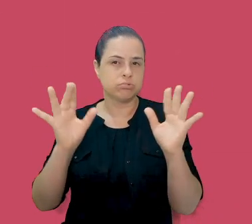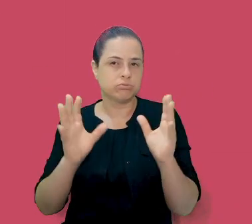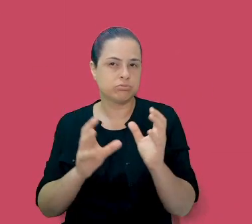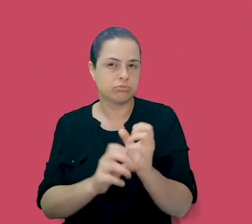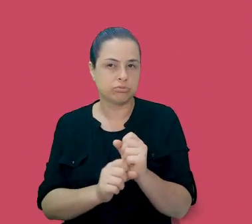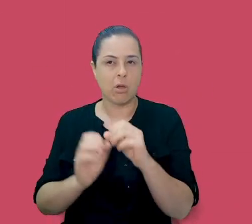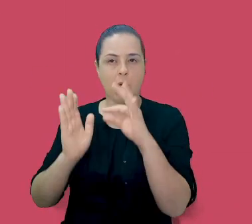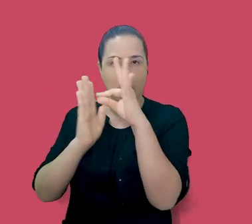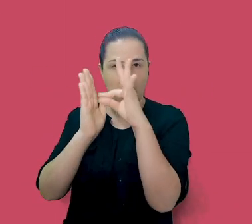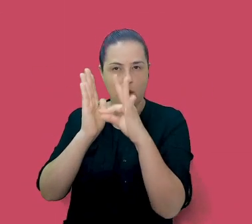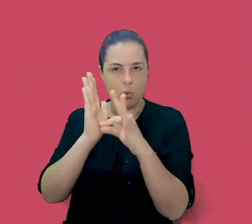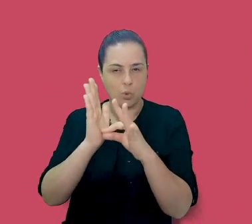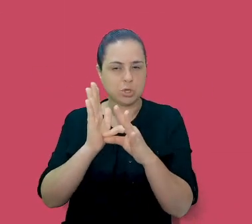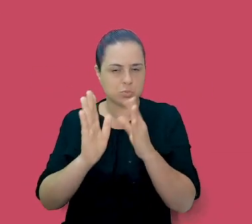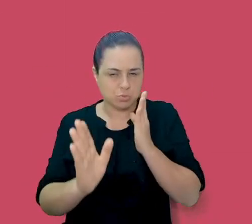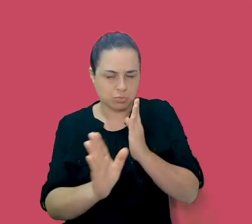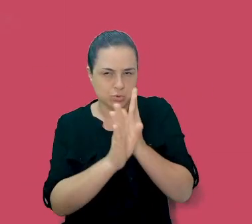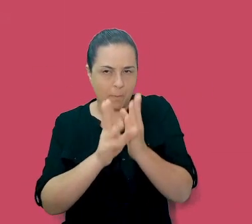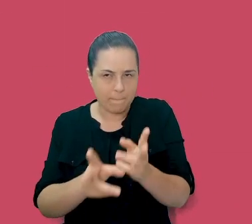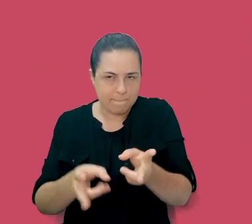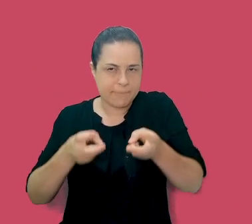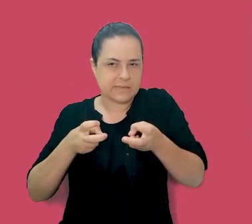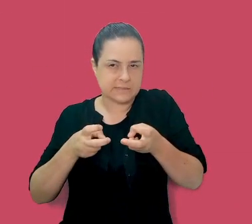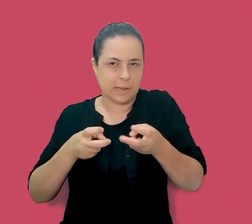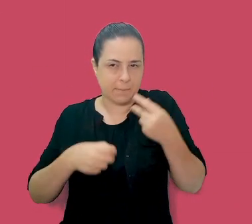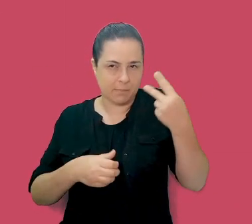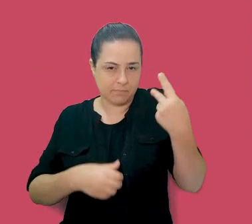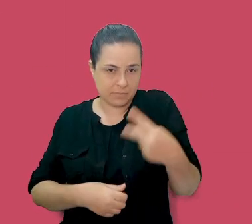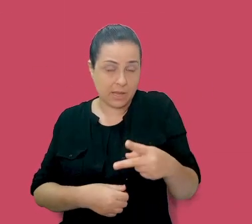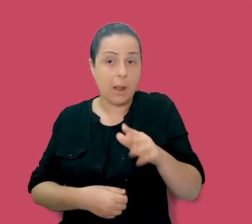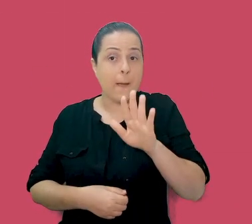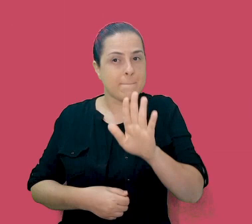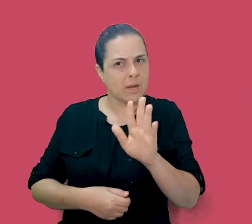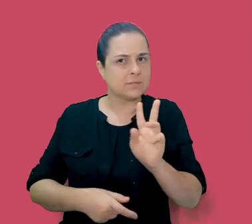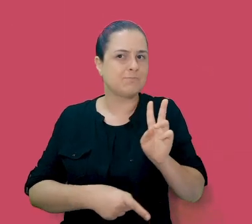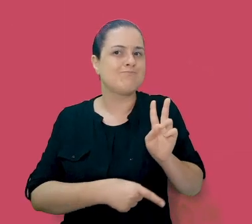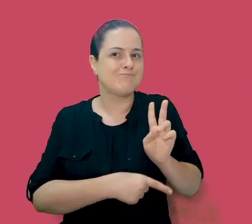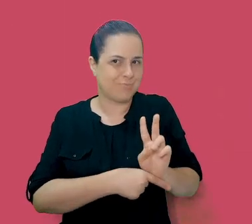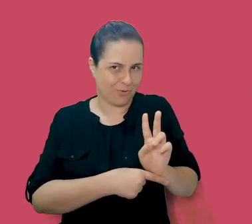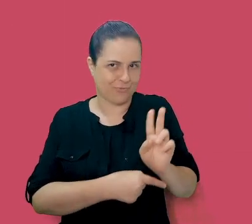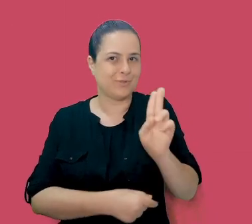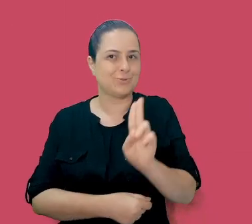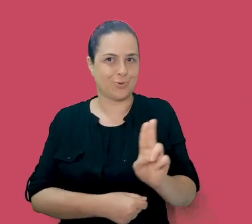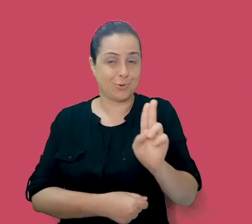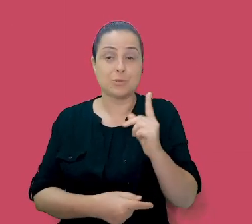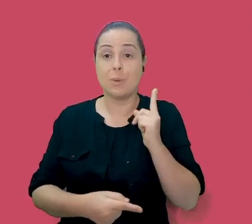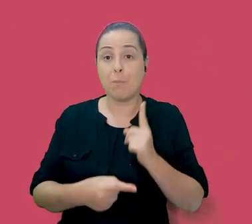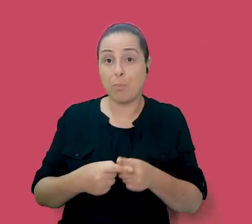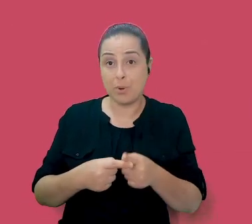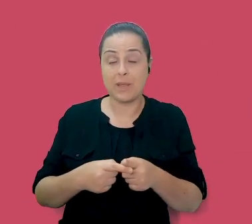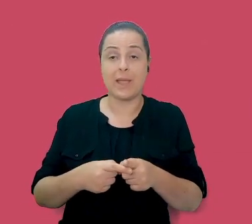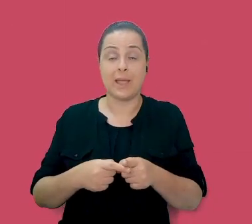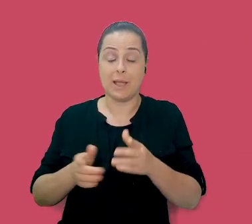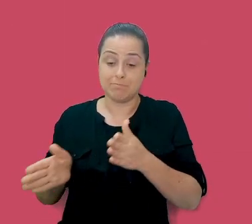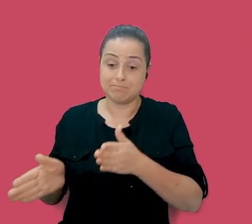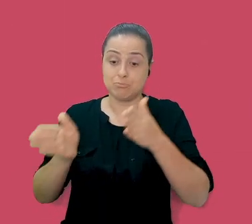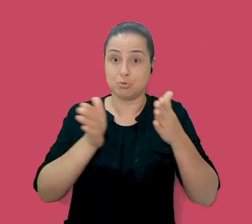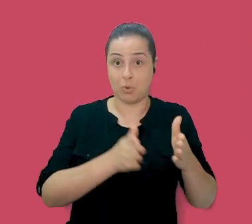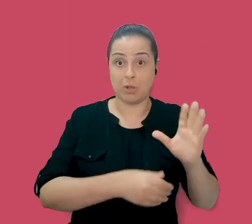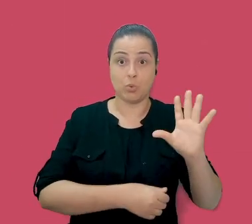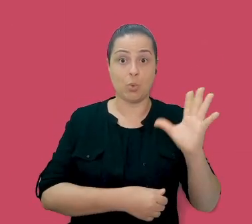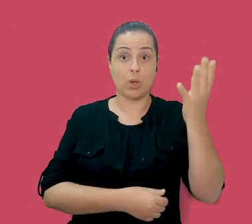próprio uso dos algoritmos deles, né? Só que eu acho que isso tudo é paliativo, porque o que está acontecendo também, paralelamente a isso,